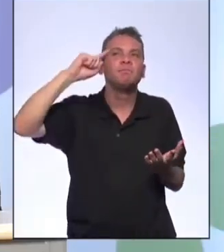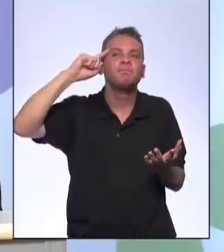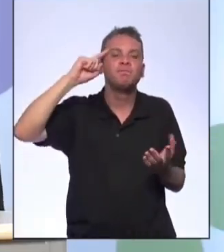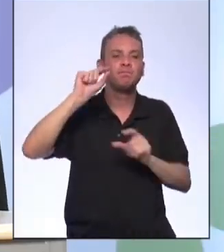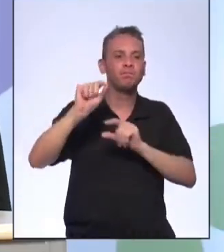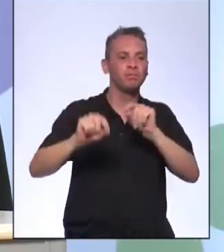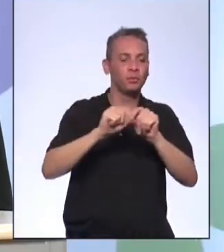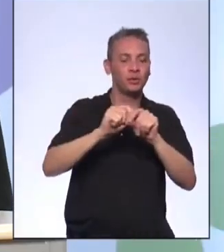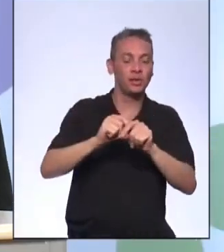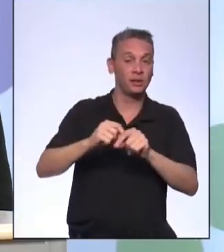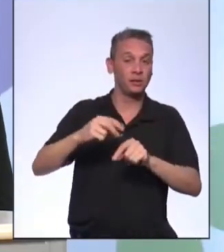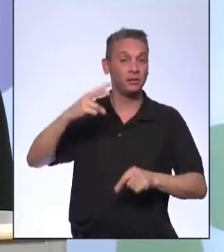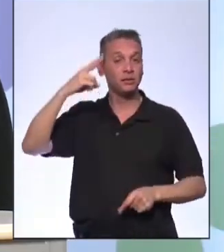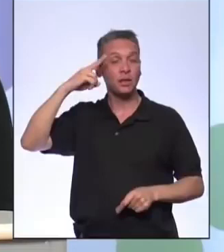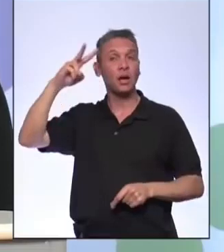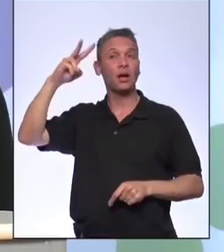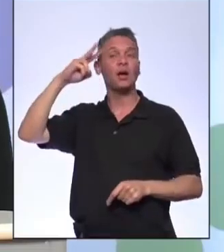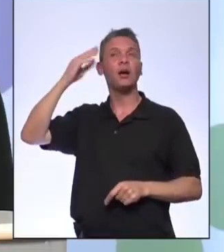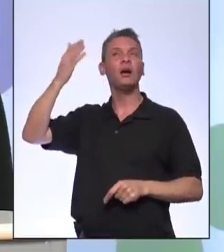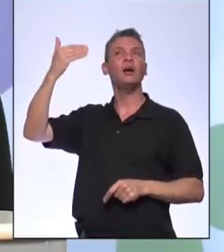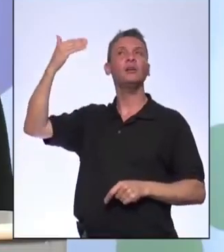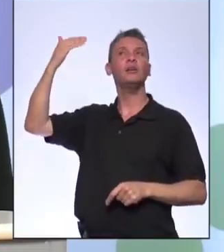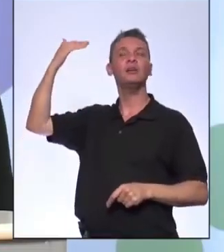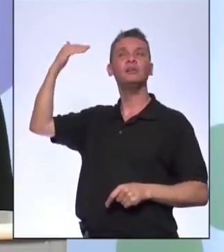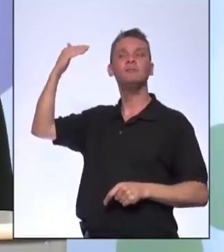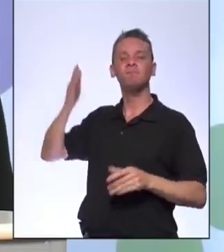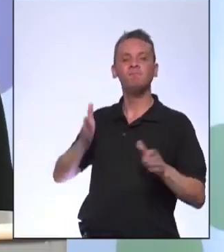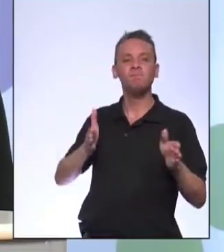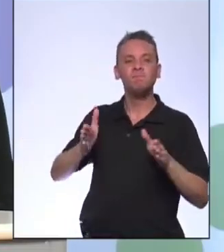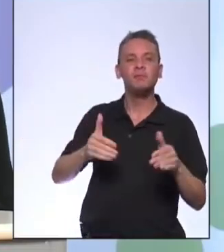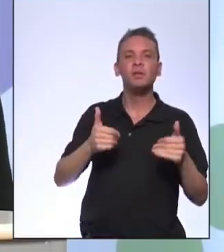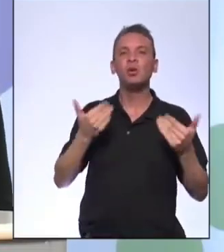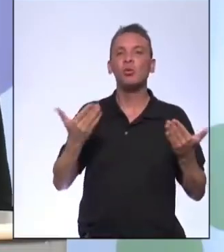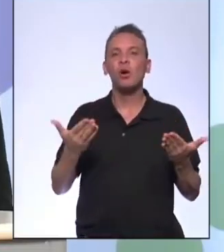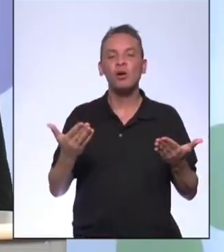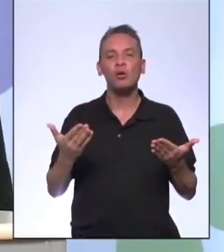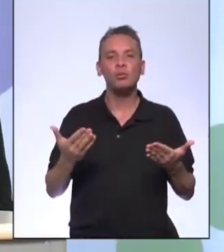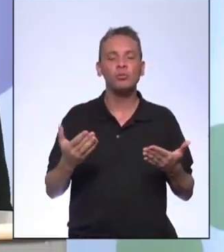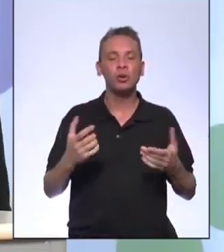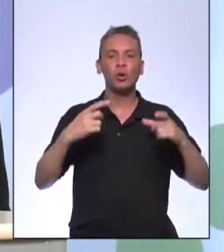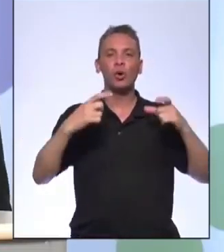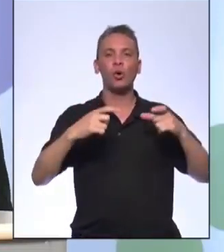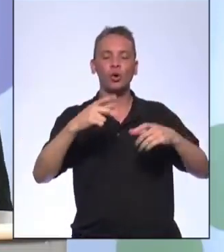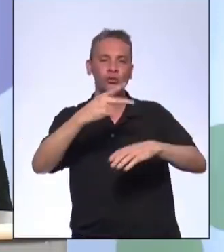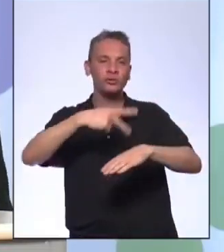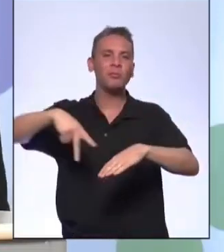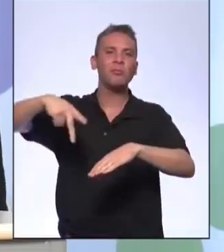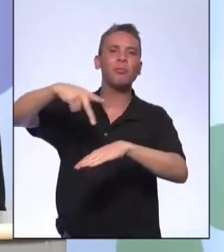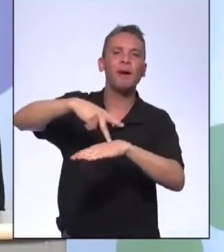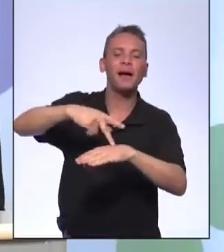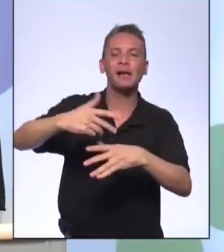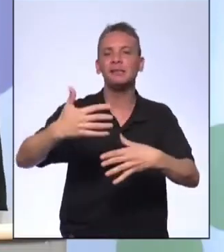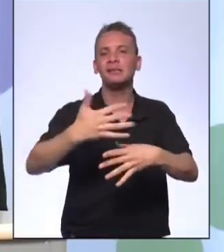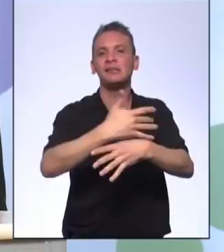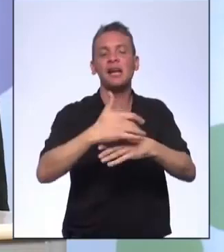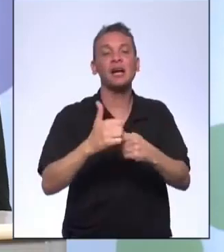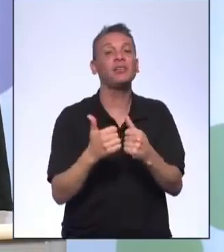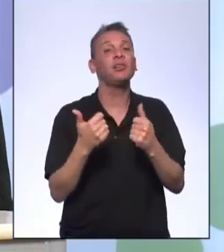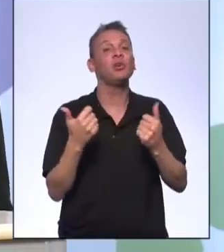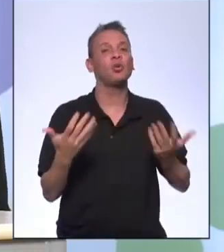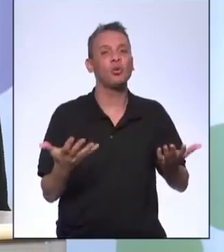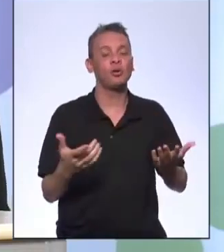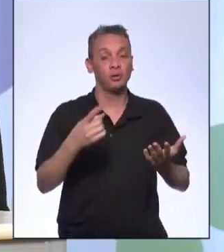situar historicamente de que lugar nós estamos falando. Qual é o território, qual é o país, qual é a cidade. Né?